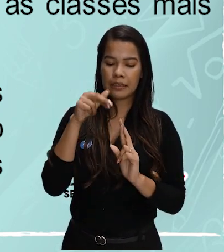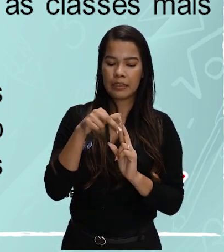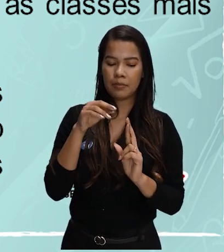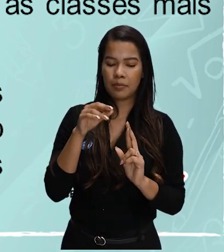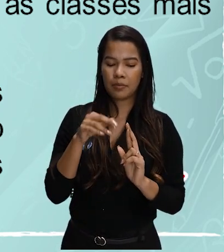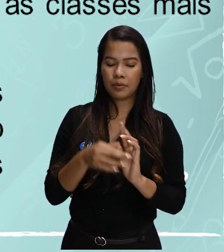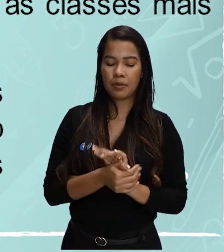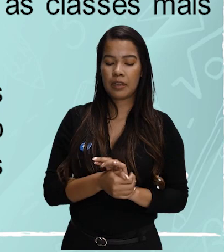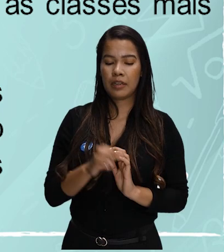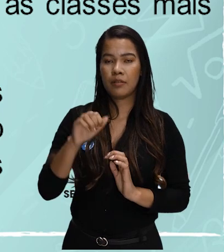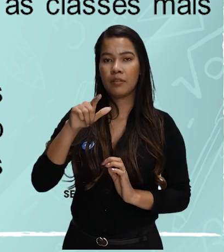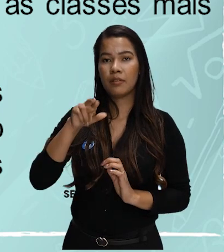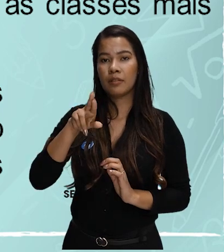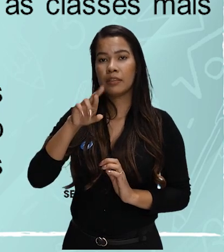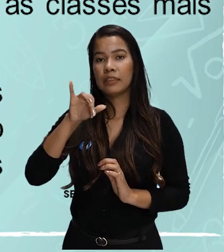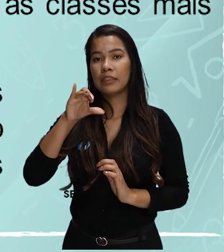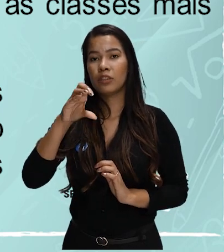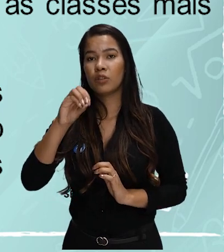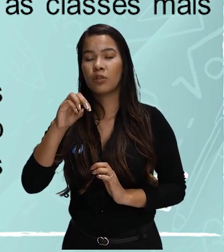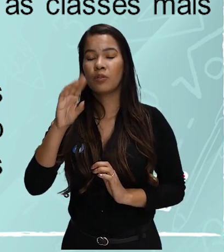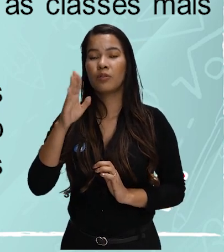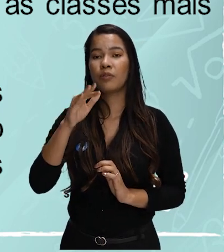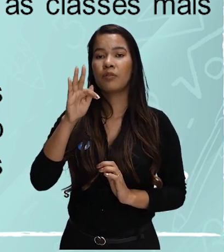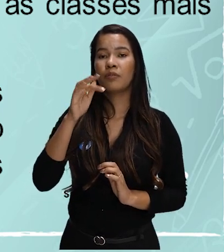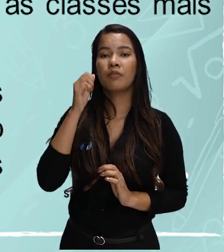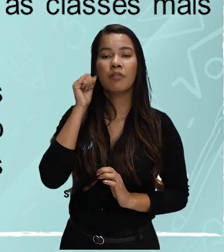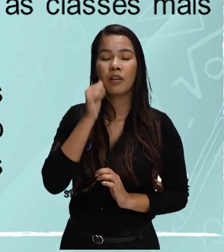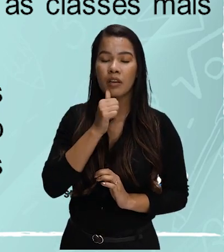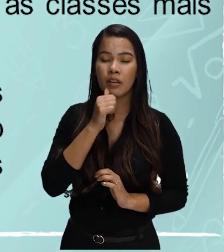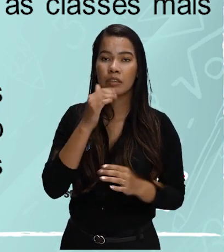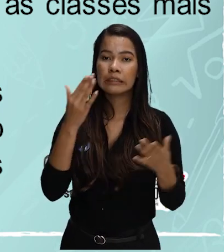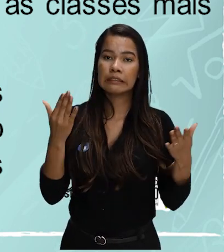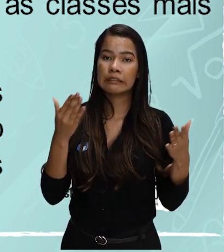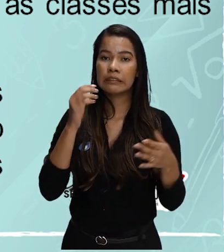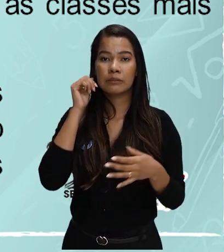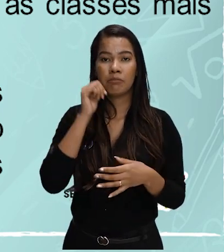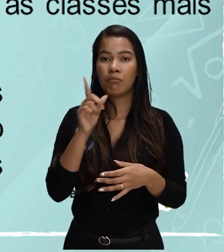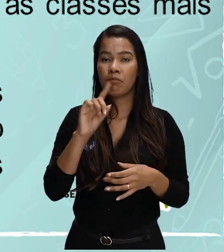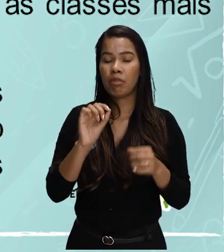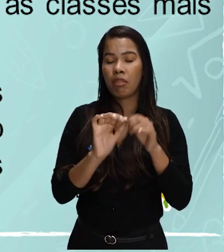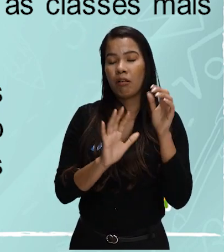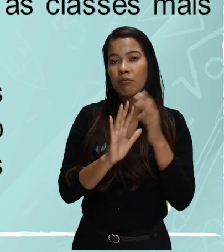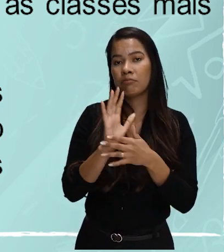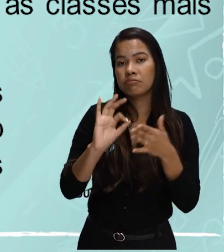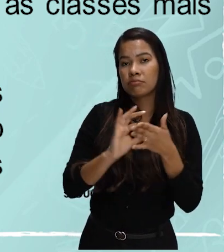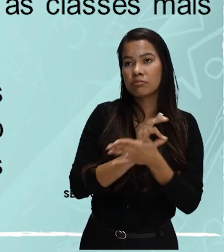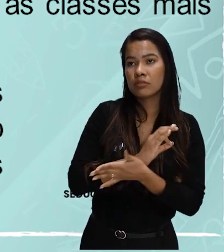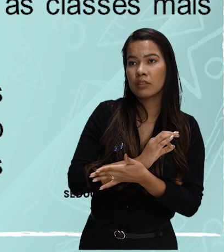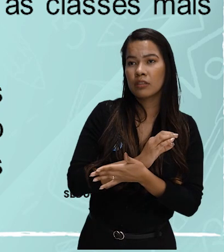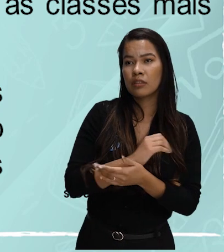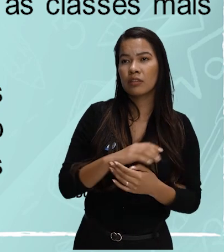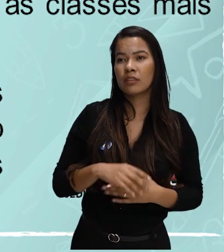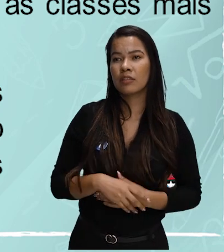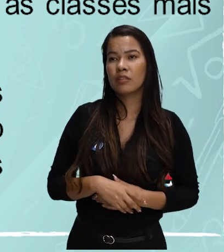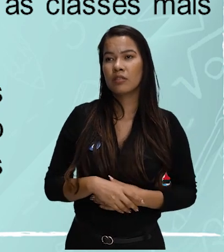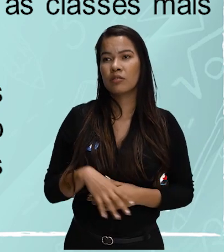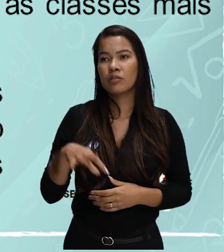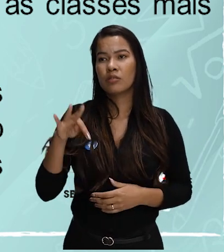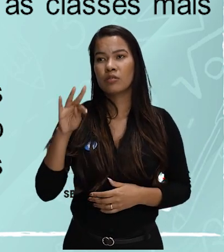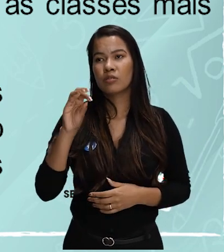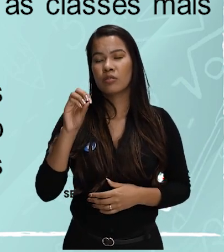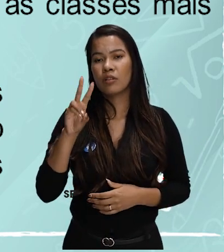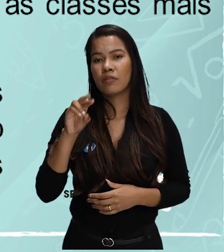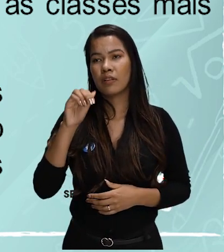Isso não quer dizer que sejam os poetas homens, tá? As mulheres não eram compositores, os trovadores se passavam por mulheres. Por isso que é